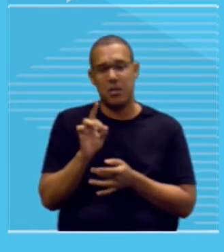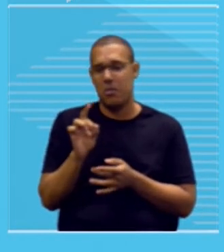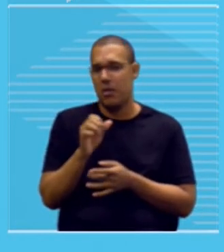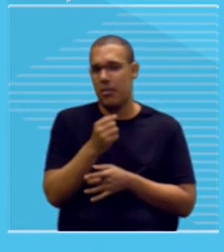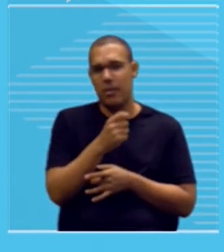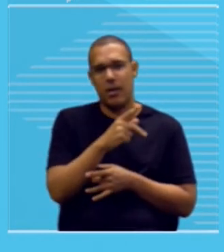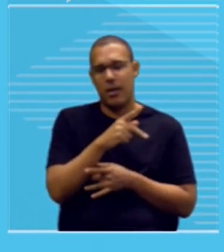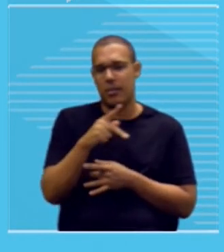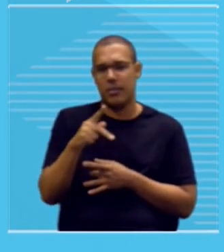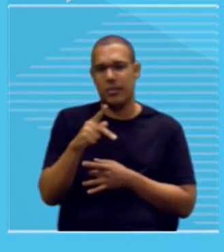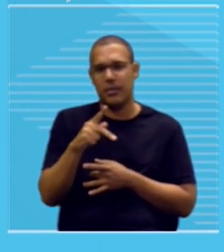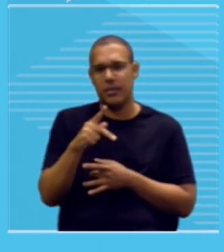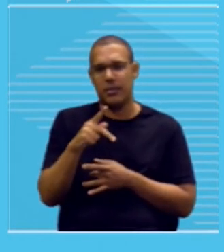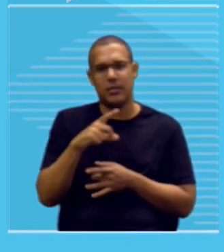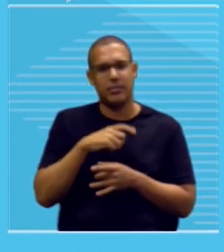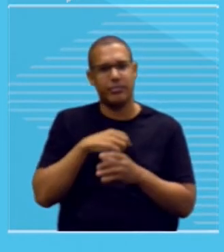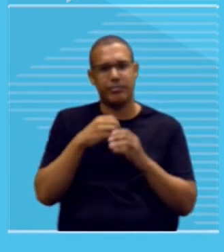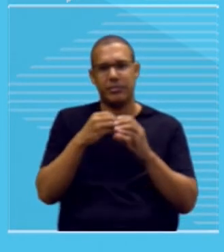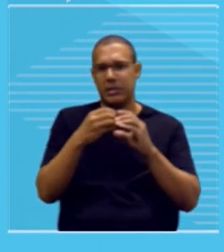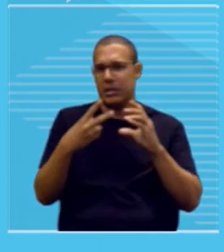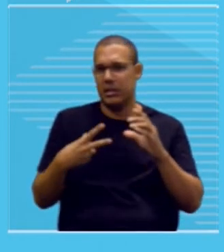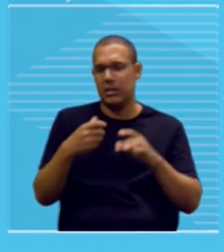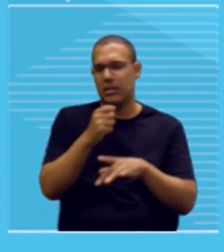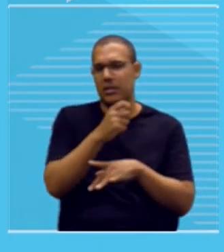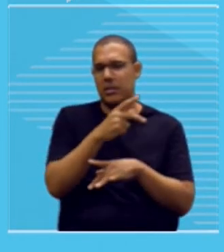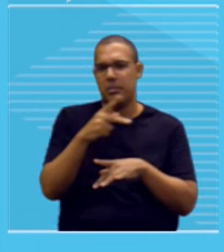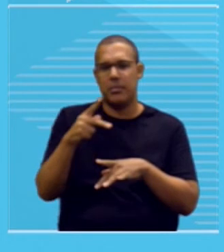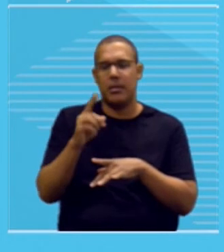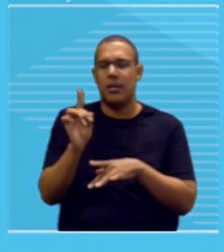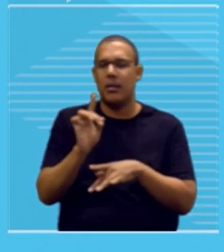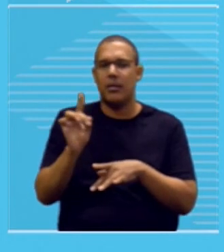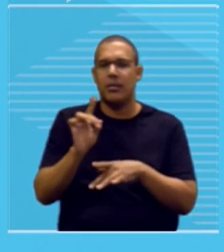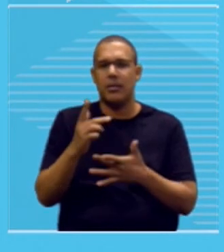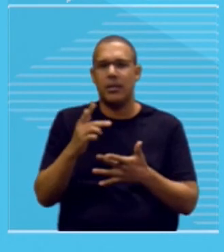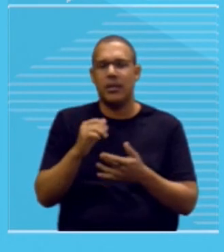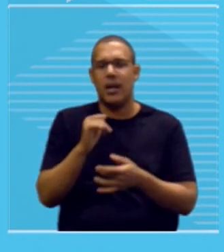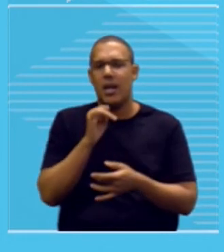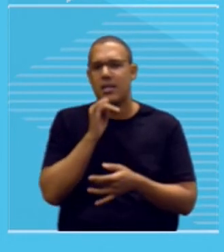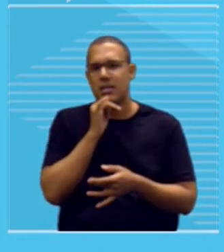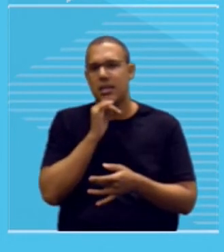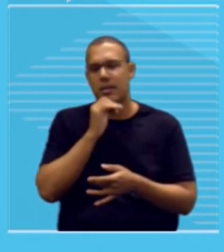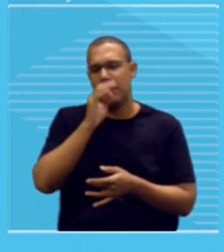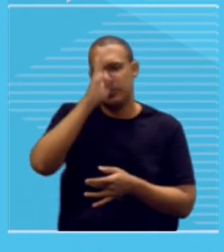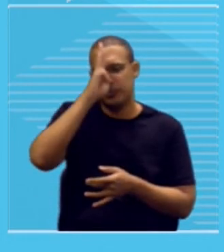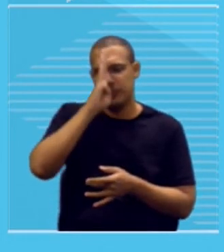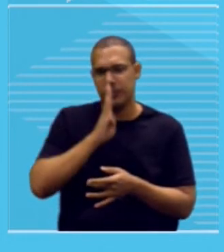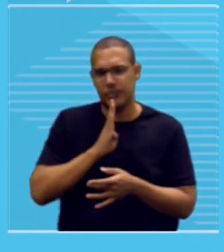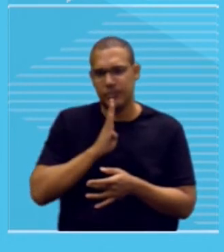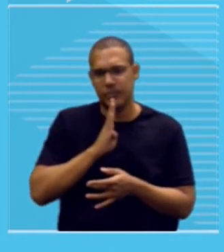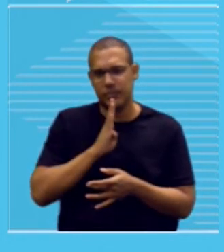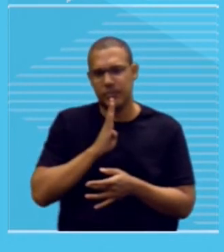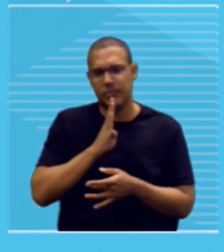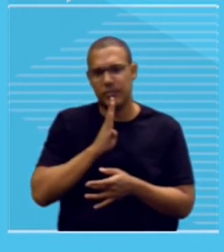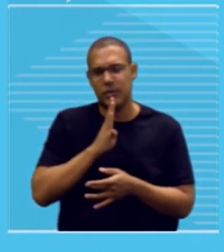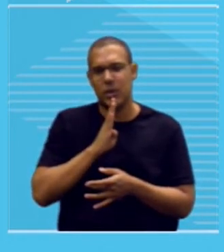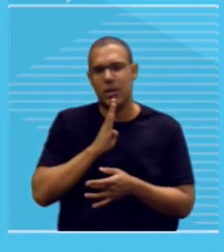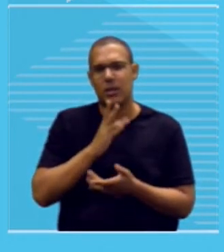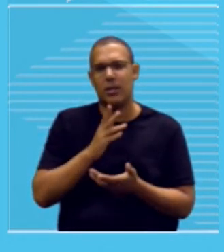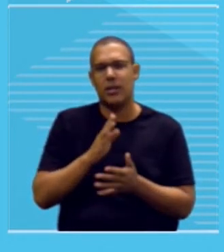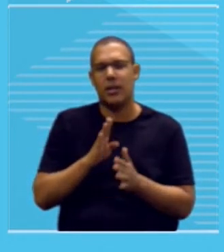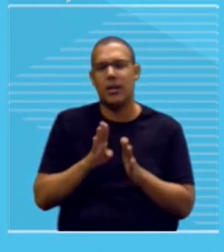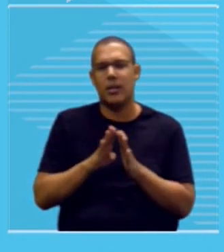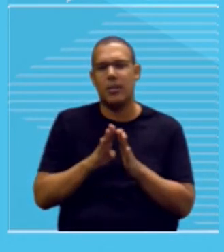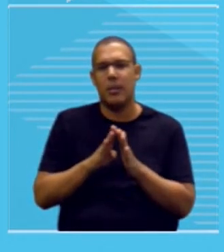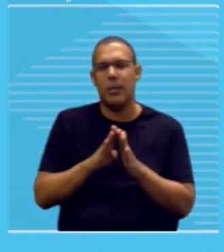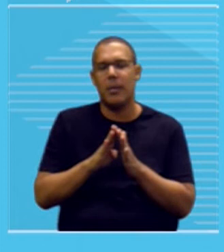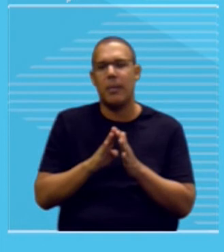aplicativo não tem aquelas características de aplicativo tipo um perfil O holme que é a página